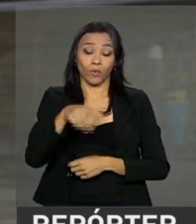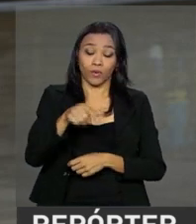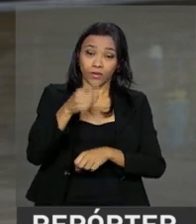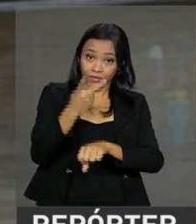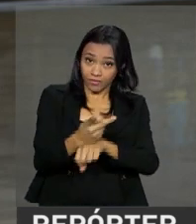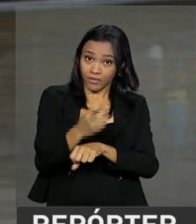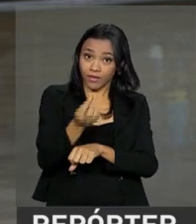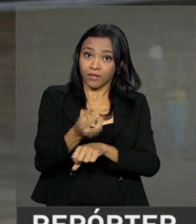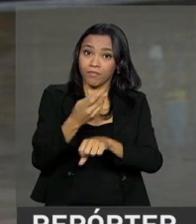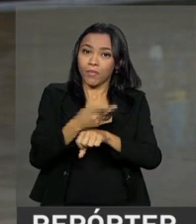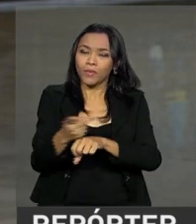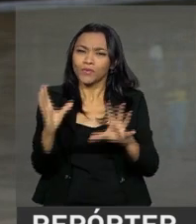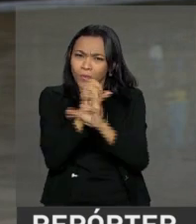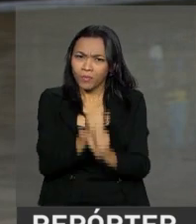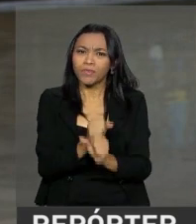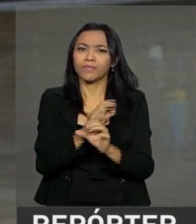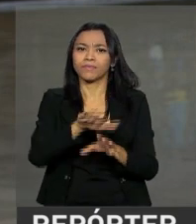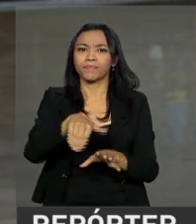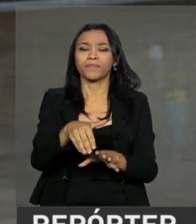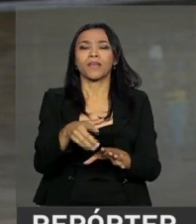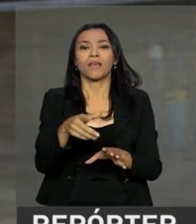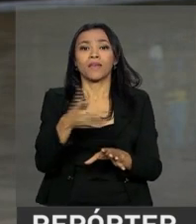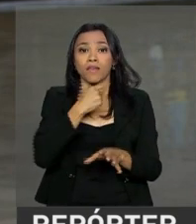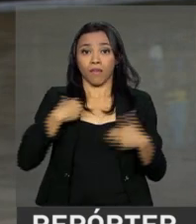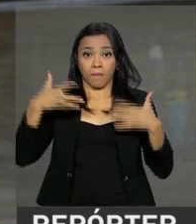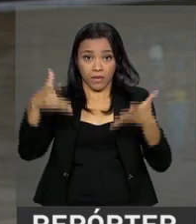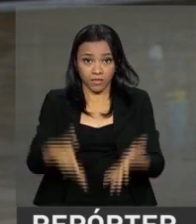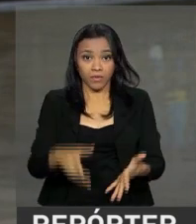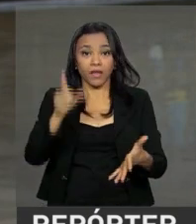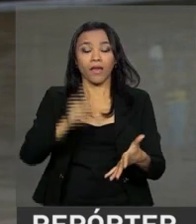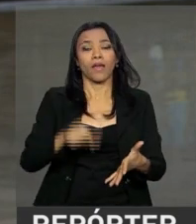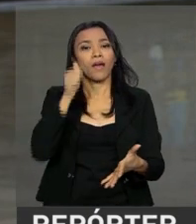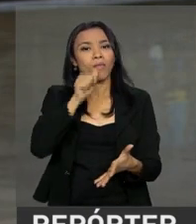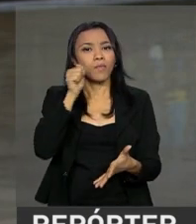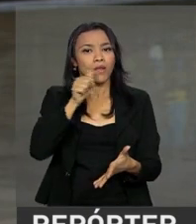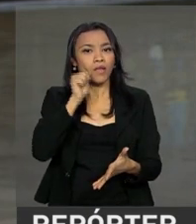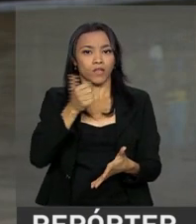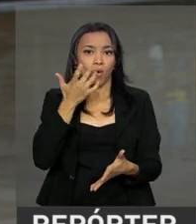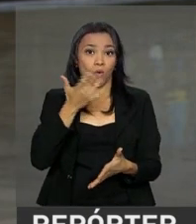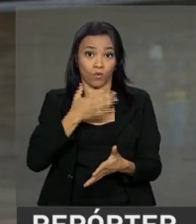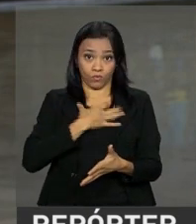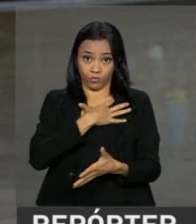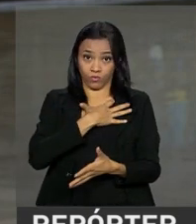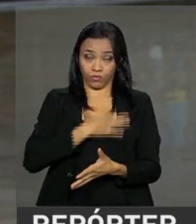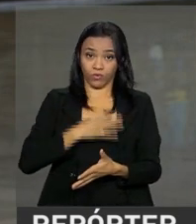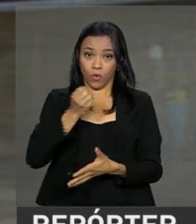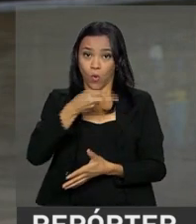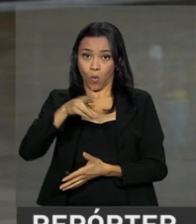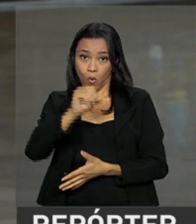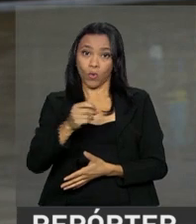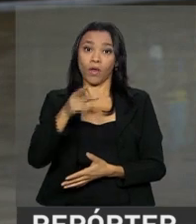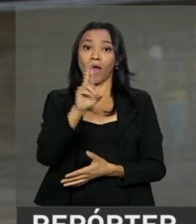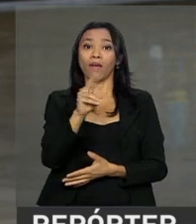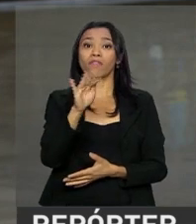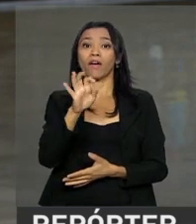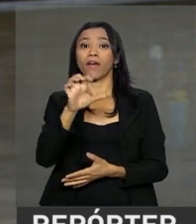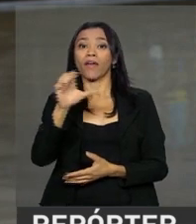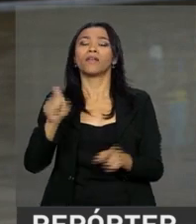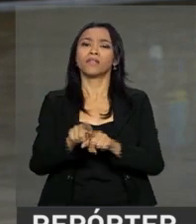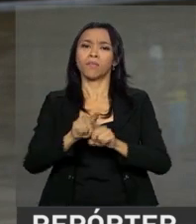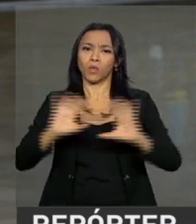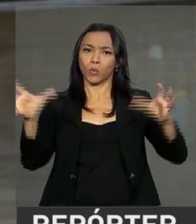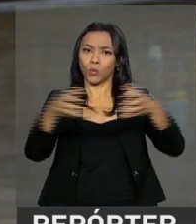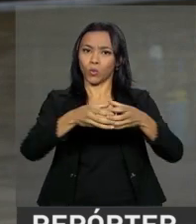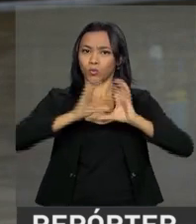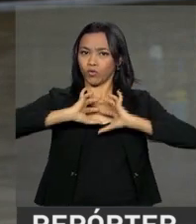prata Renata devem estar presentes aqui nessa cerimônia a medalhista de ouro do judô Rafaela Silva os meninos da seleção masculina